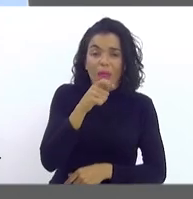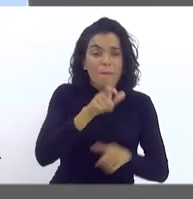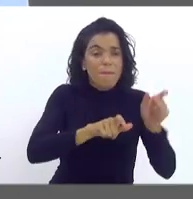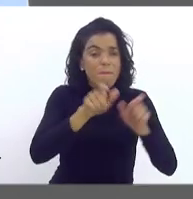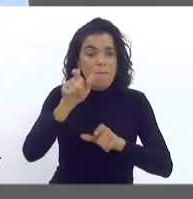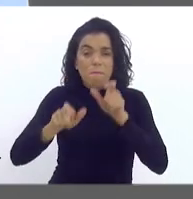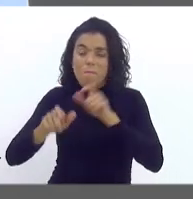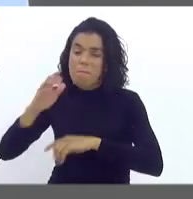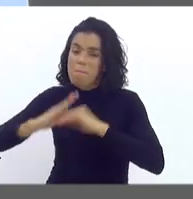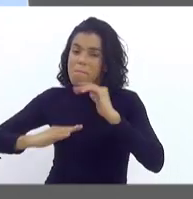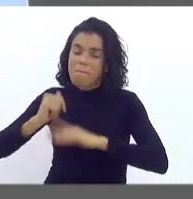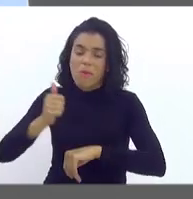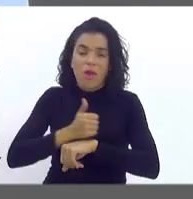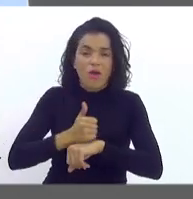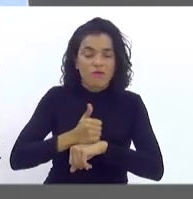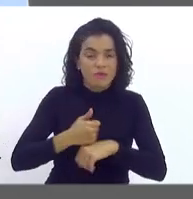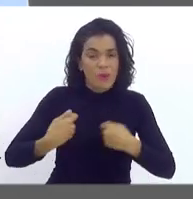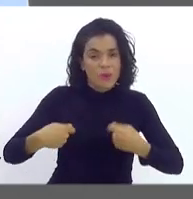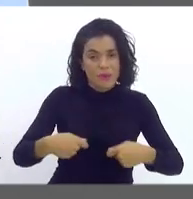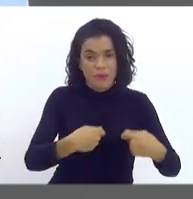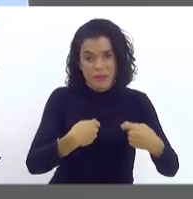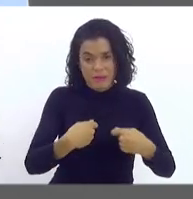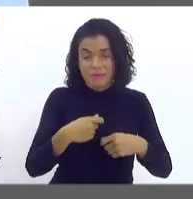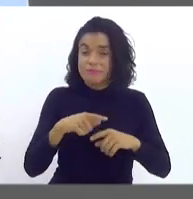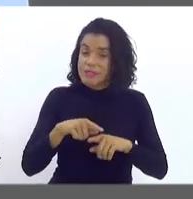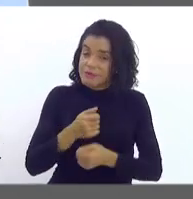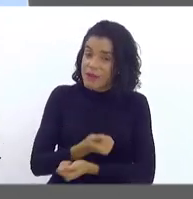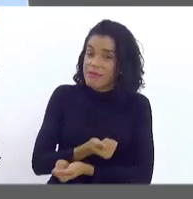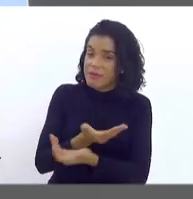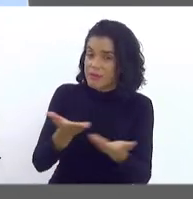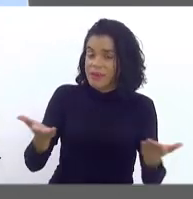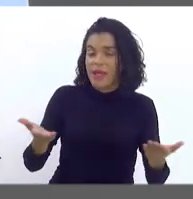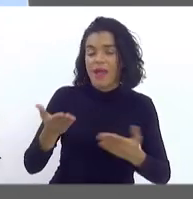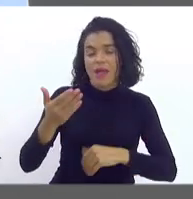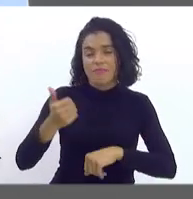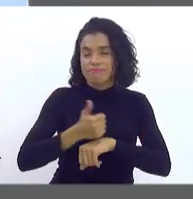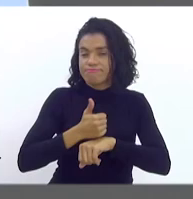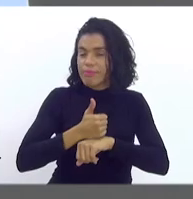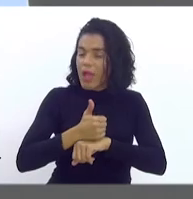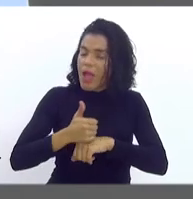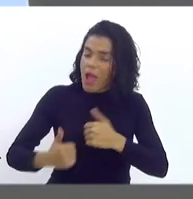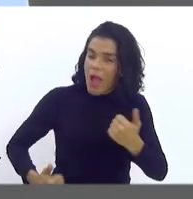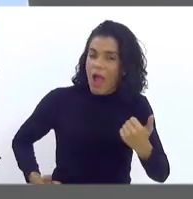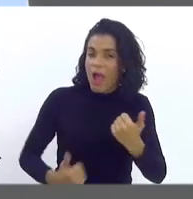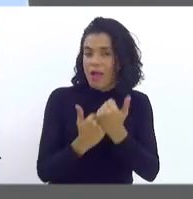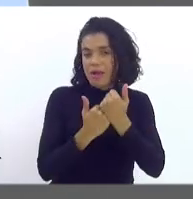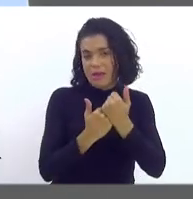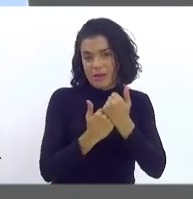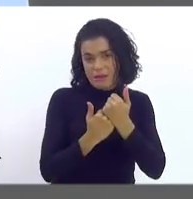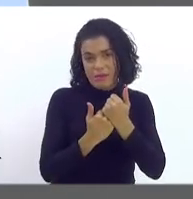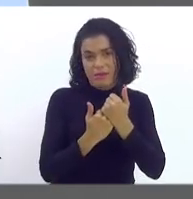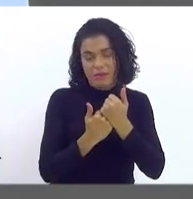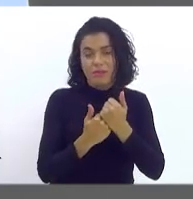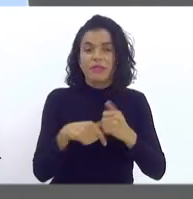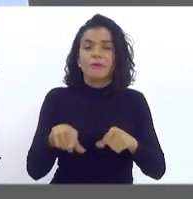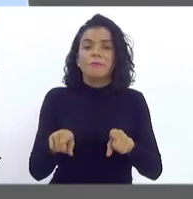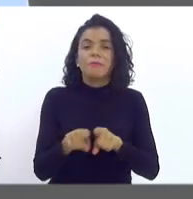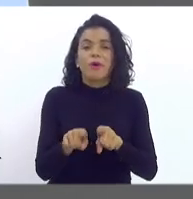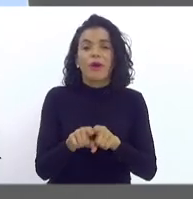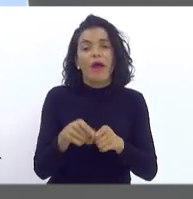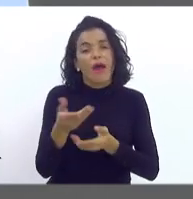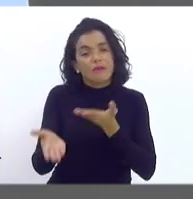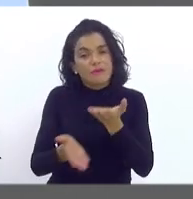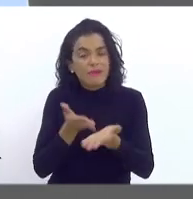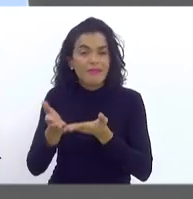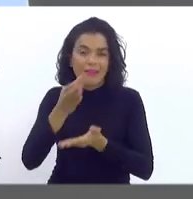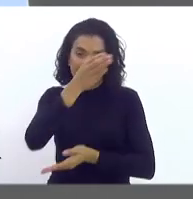nossa rede. Então, esse projeto ele vai dar mais capacidade, um reforço ao nosso sistema de distribuição para poder atender